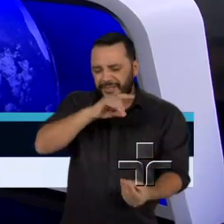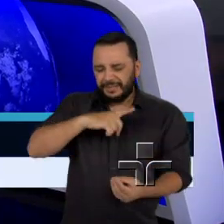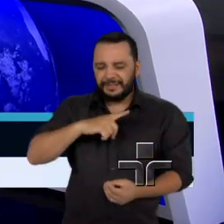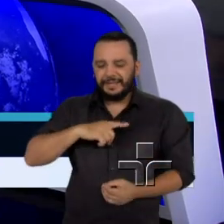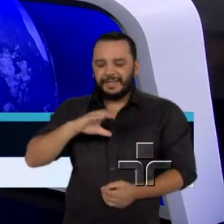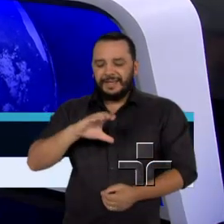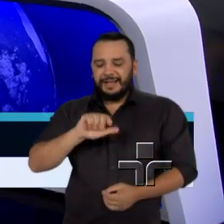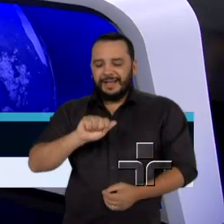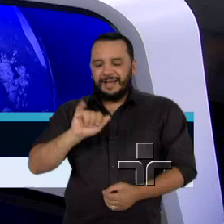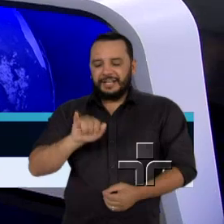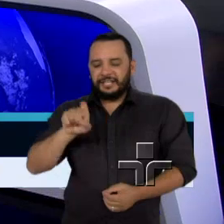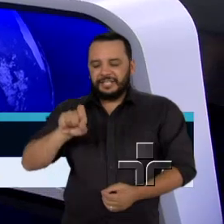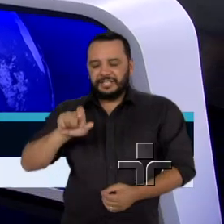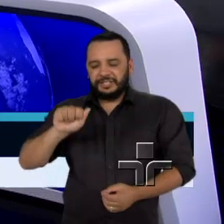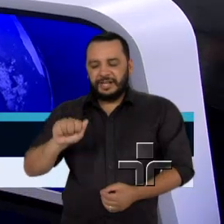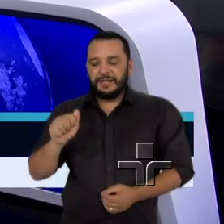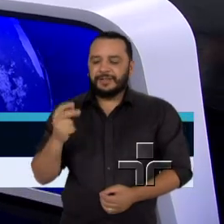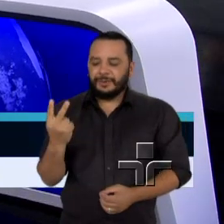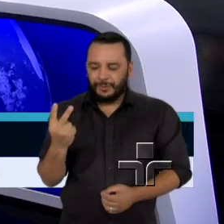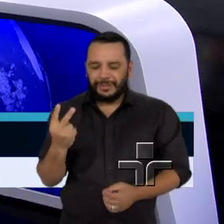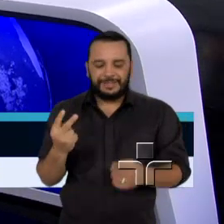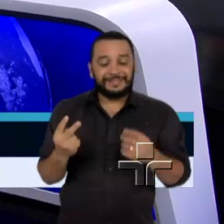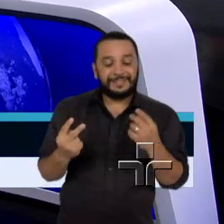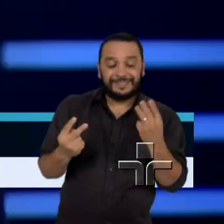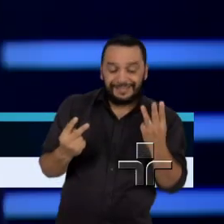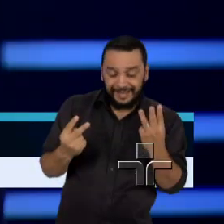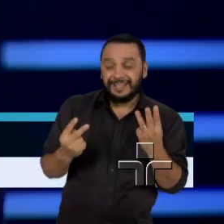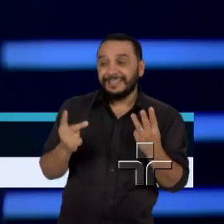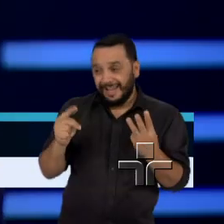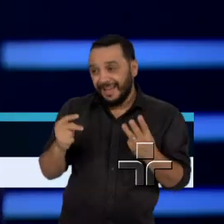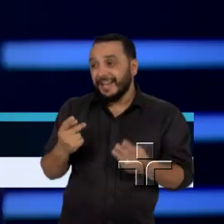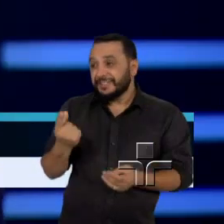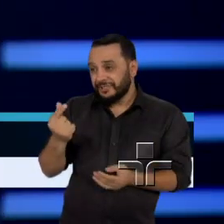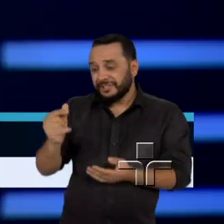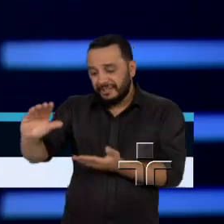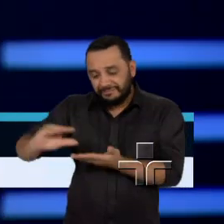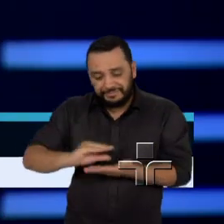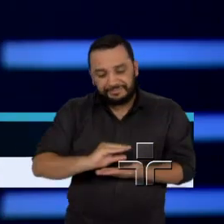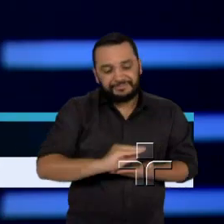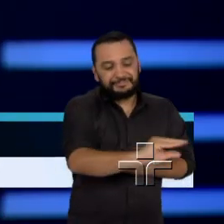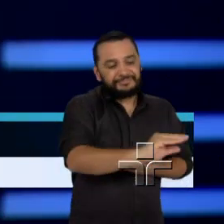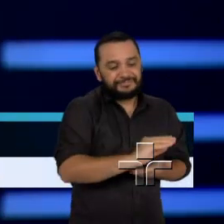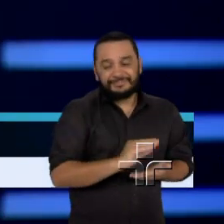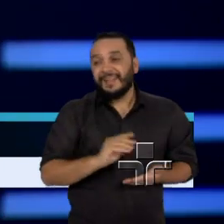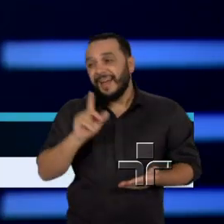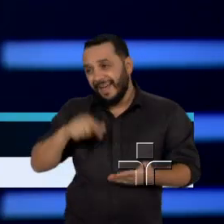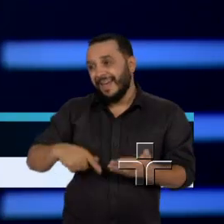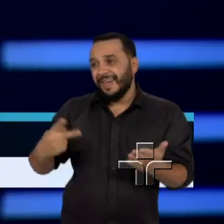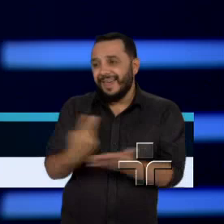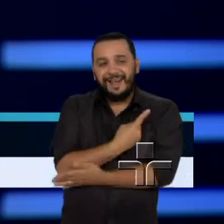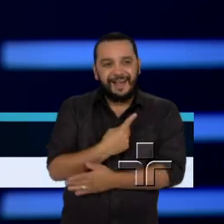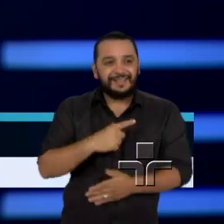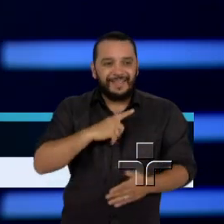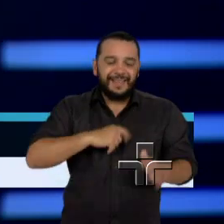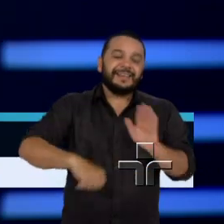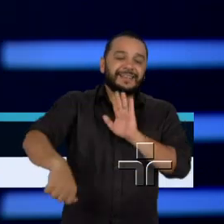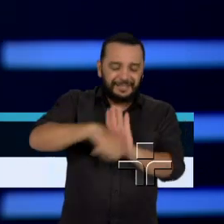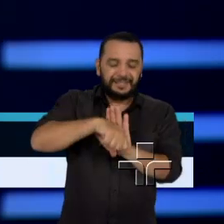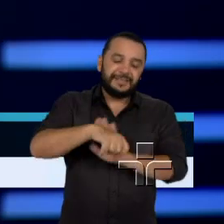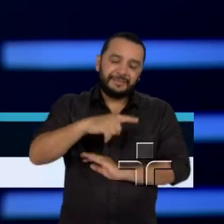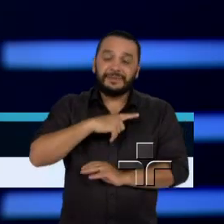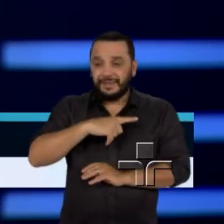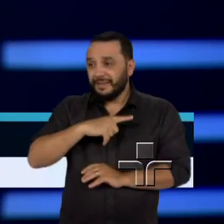Caixa 3, ele é um processo num desvio, ele é de fato ilegal, ele está associado direta e